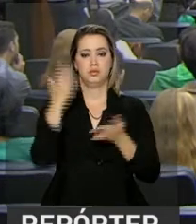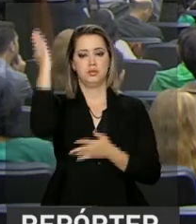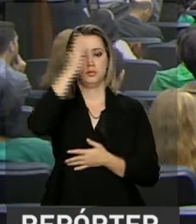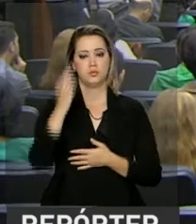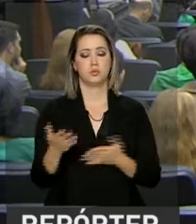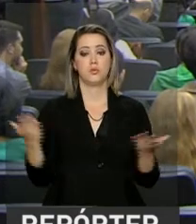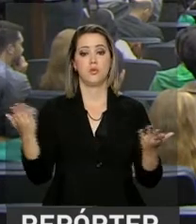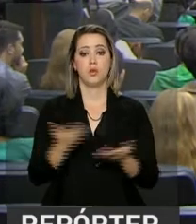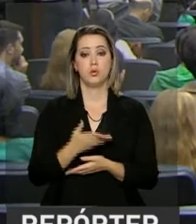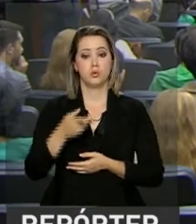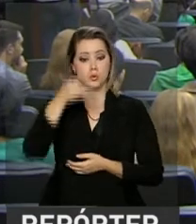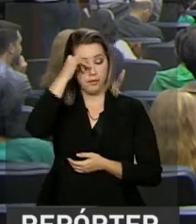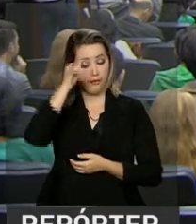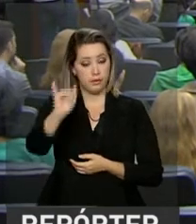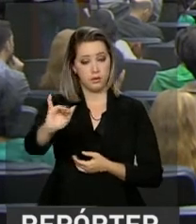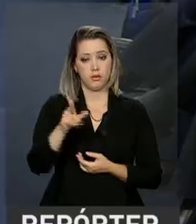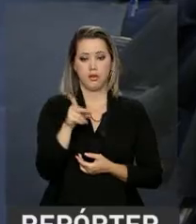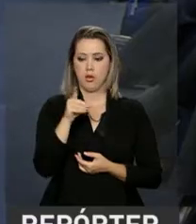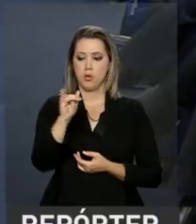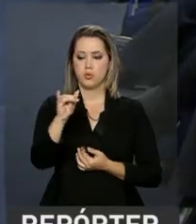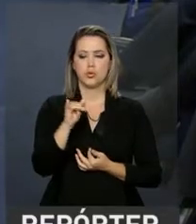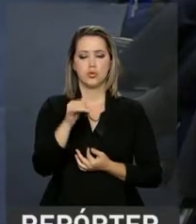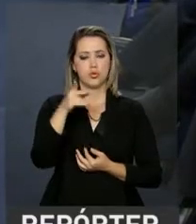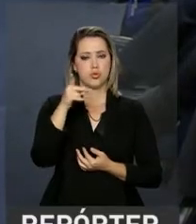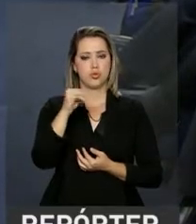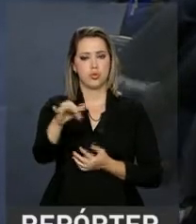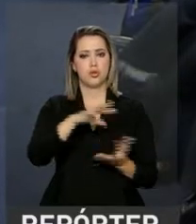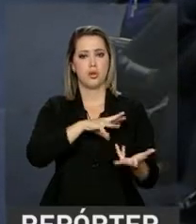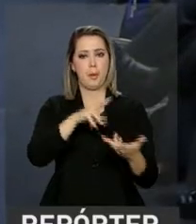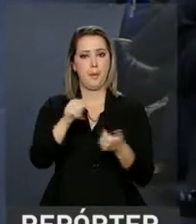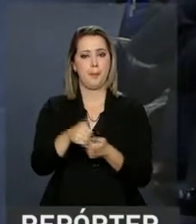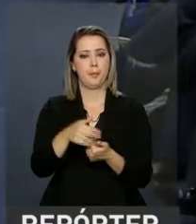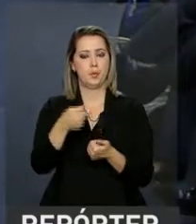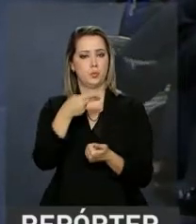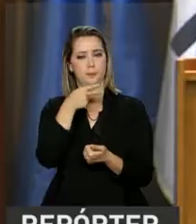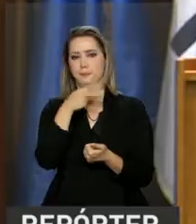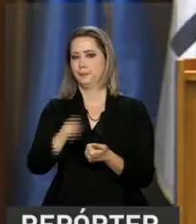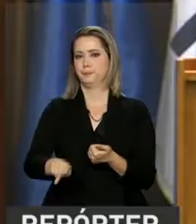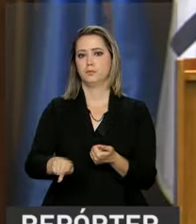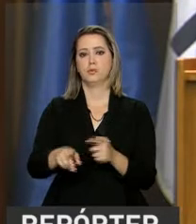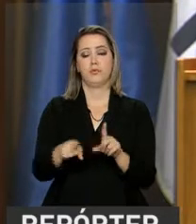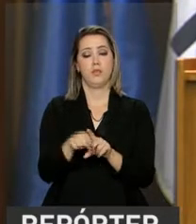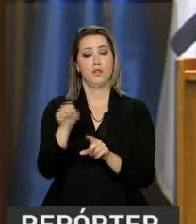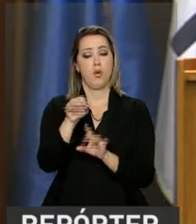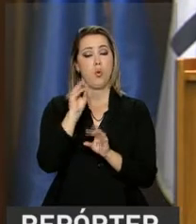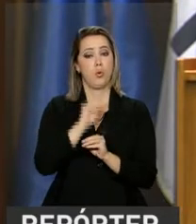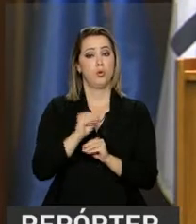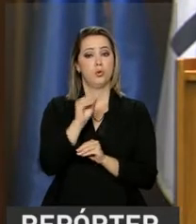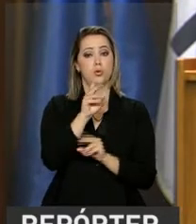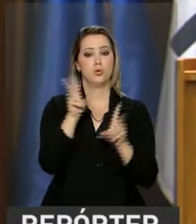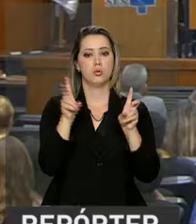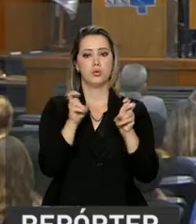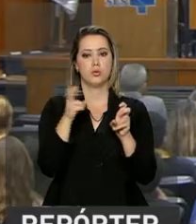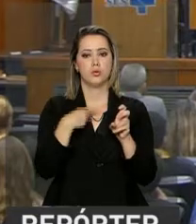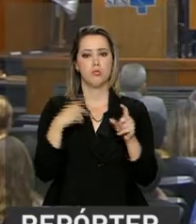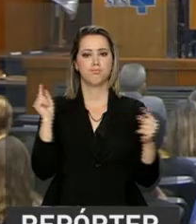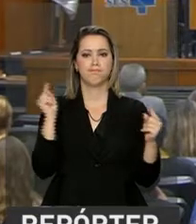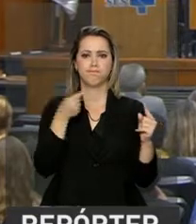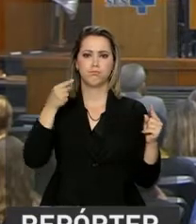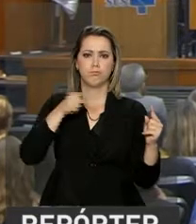Dia Mundial Sem Tabaco, o Instituto Nacional de Câncer no Rio de Janeiro, o INCA, tratou do tema como uma ameaça